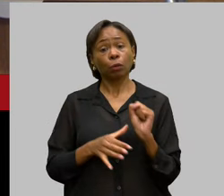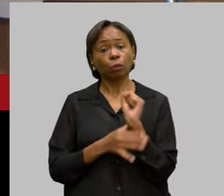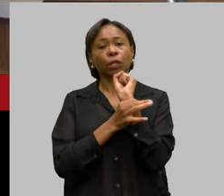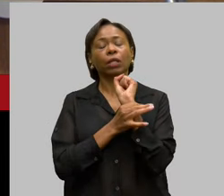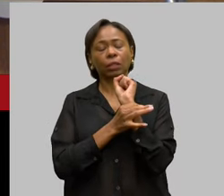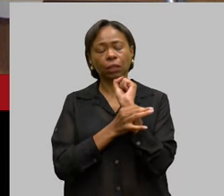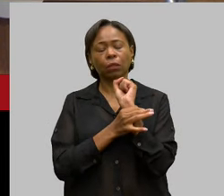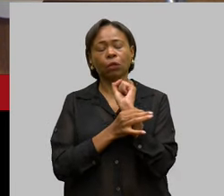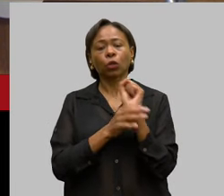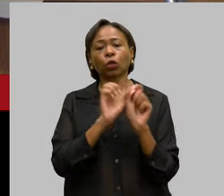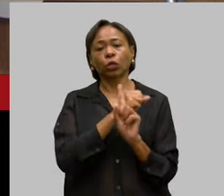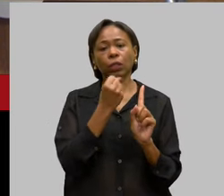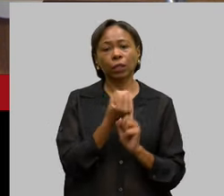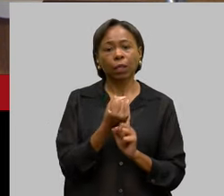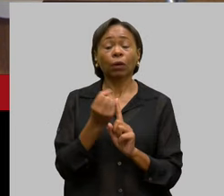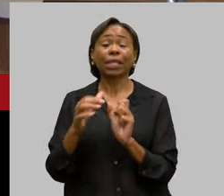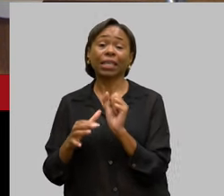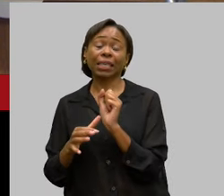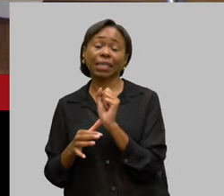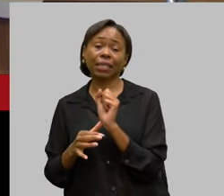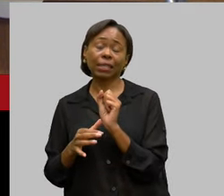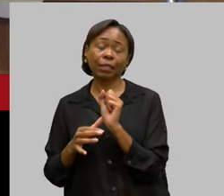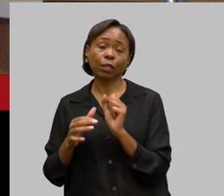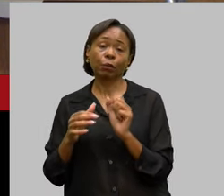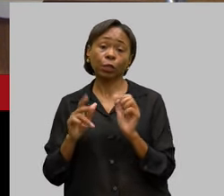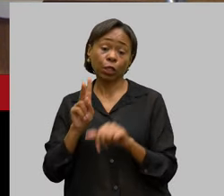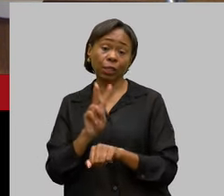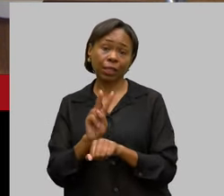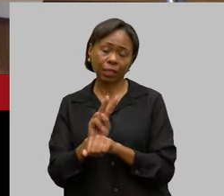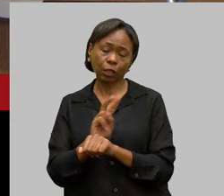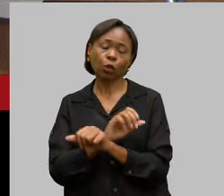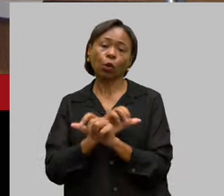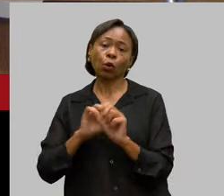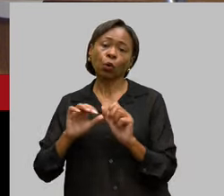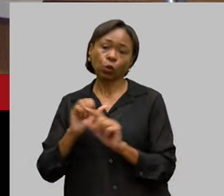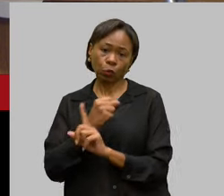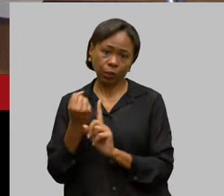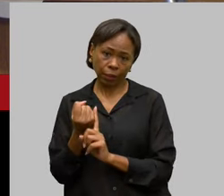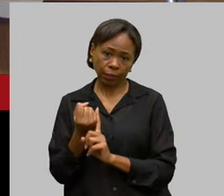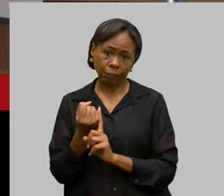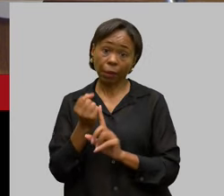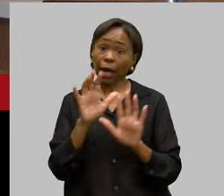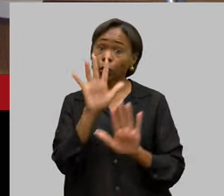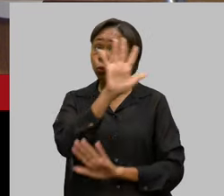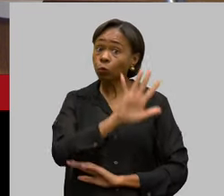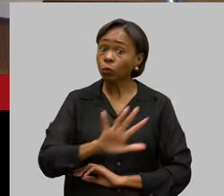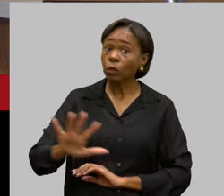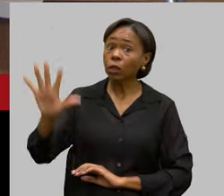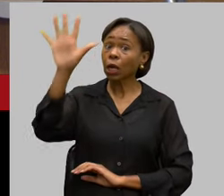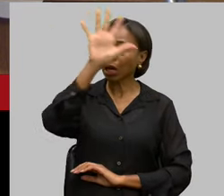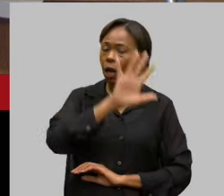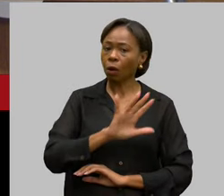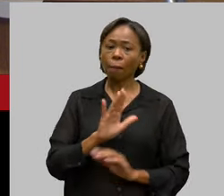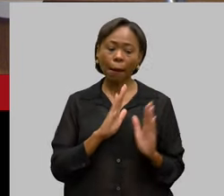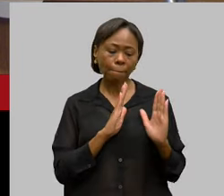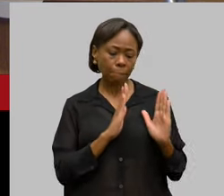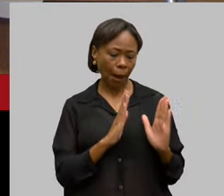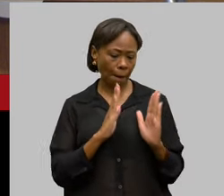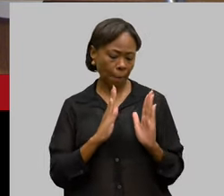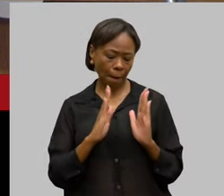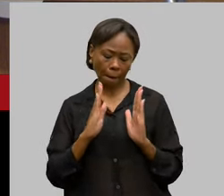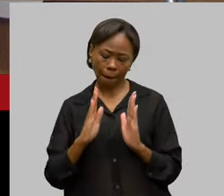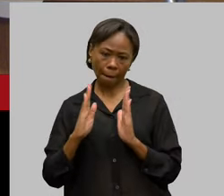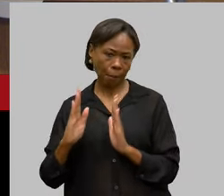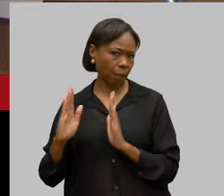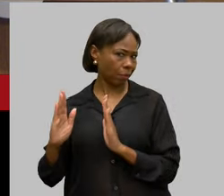Seguridade Social tudo numa visão Global não em parcelas porque se analisarmos por parte sempre vai ter problemas